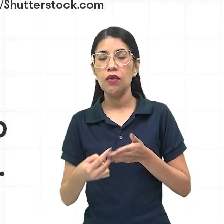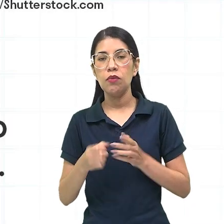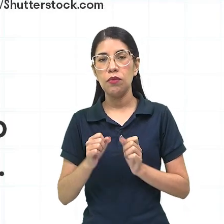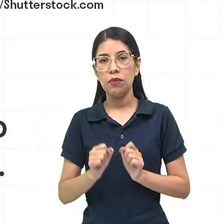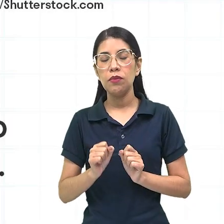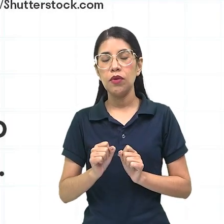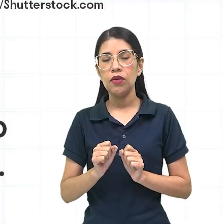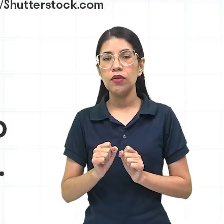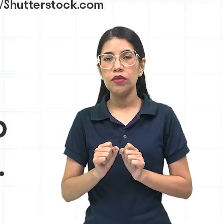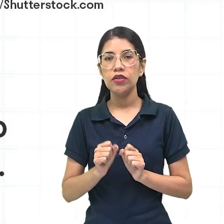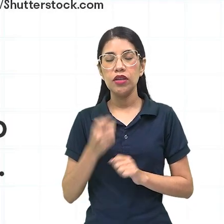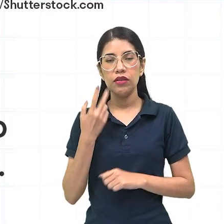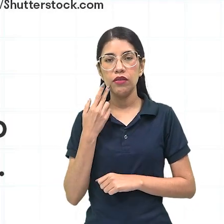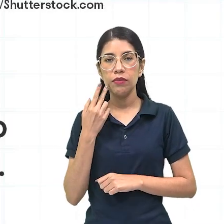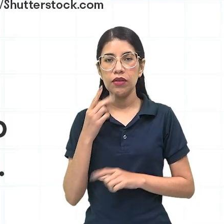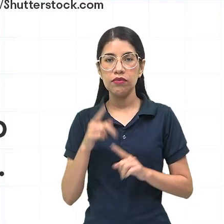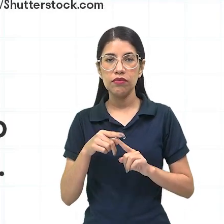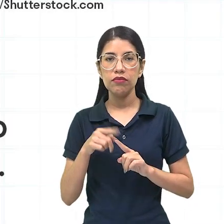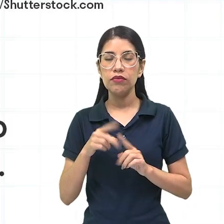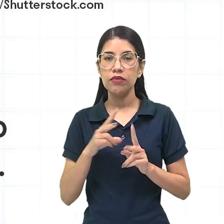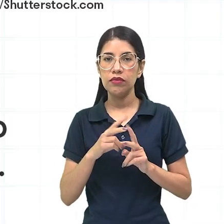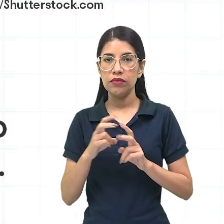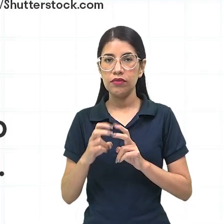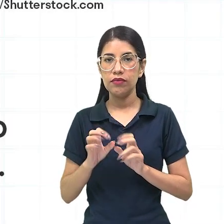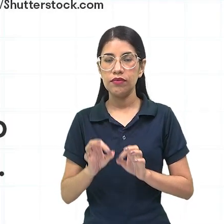válida e muito comum nesse tipo de luta.